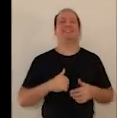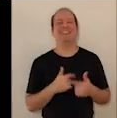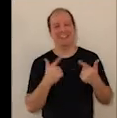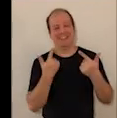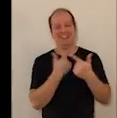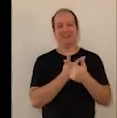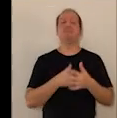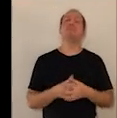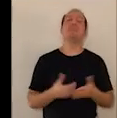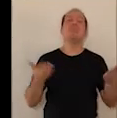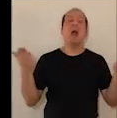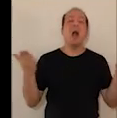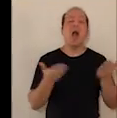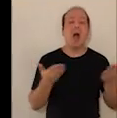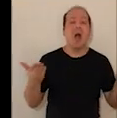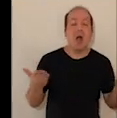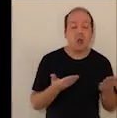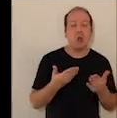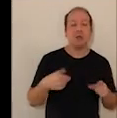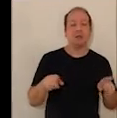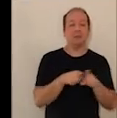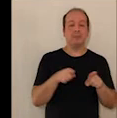Ah, agora as sanguessugas.